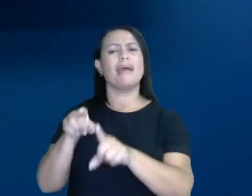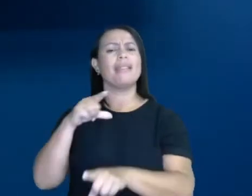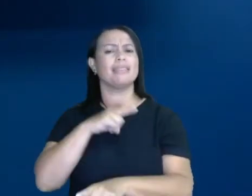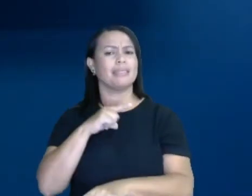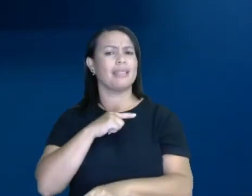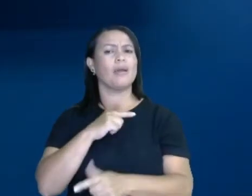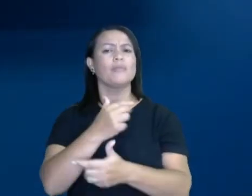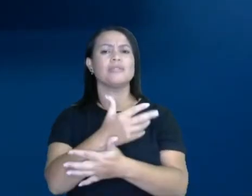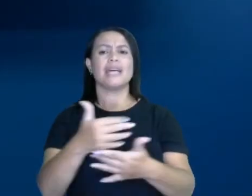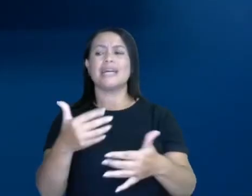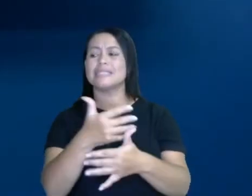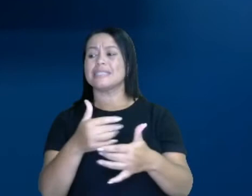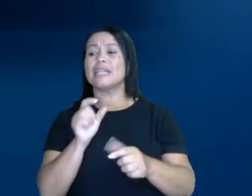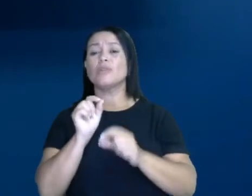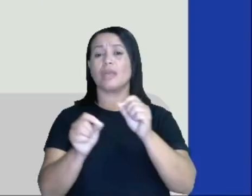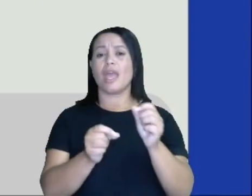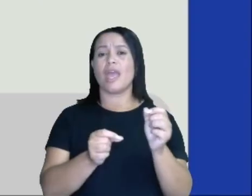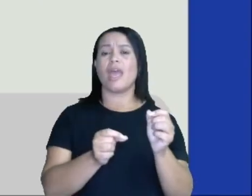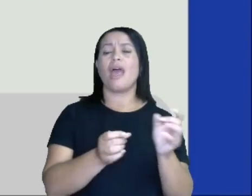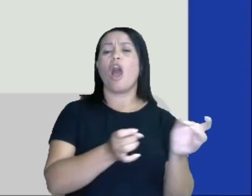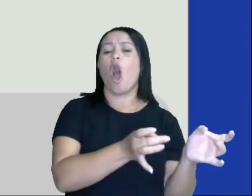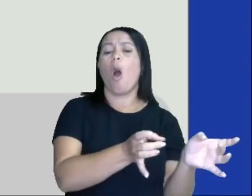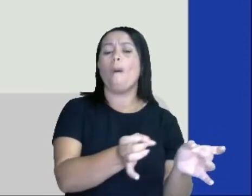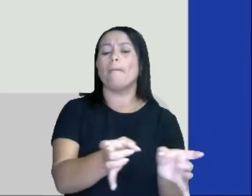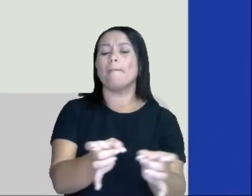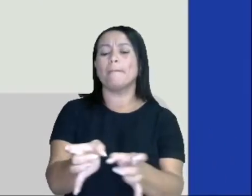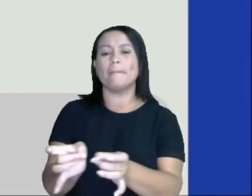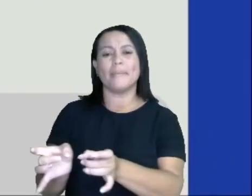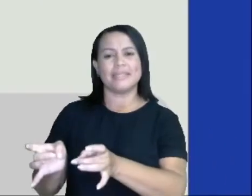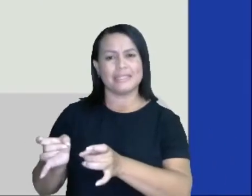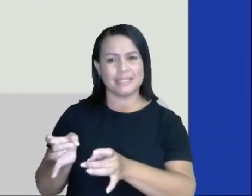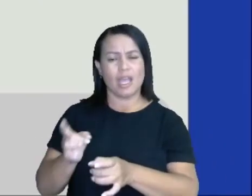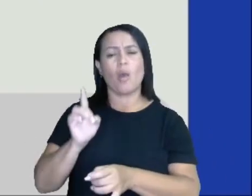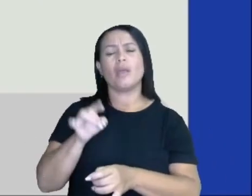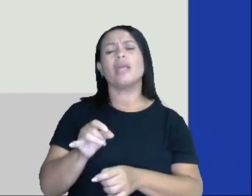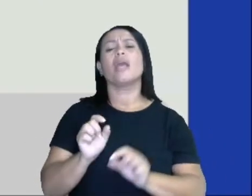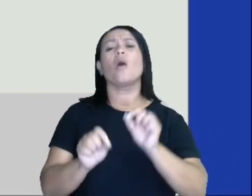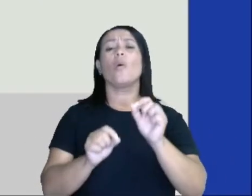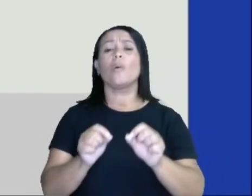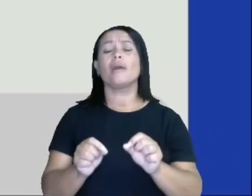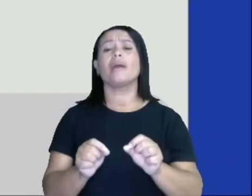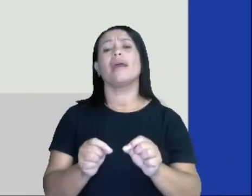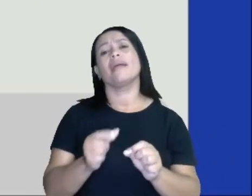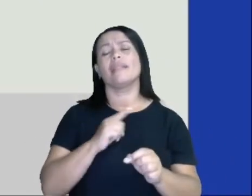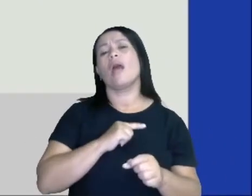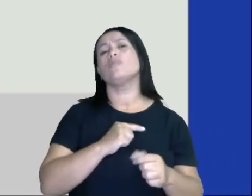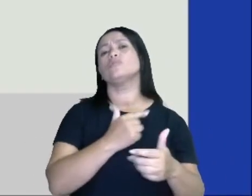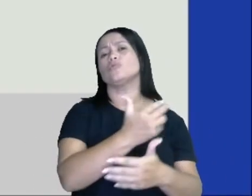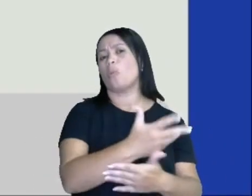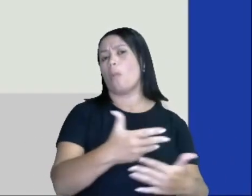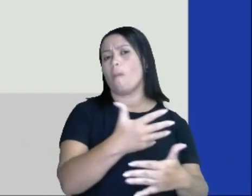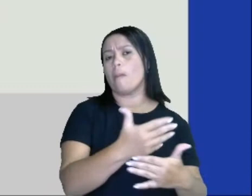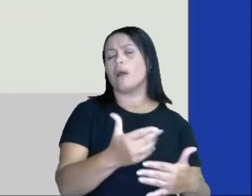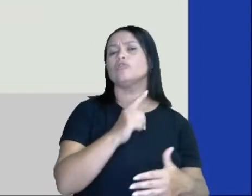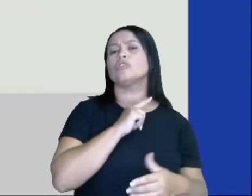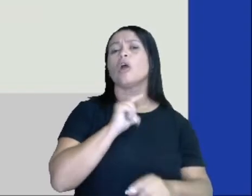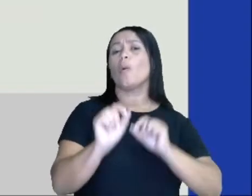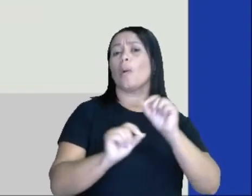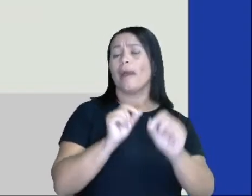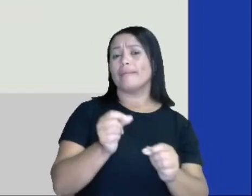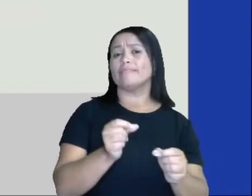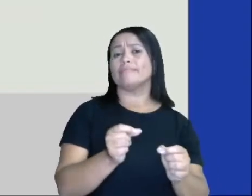temos a cidade comercial, que representam os núcleos urbanos que têm como ponto forte econômico as